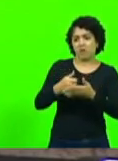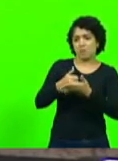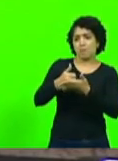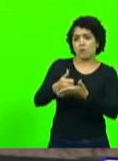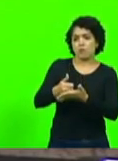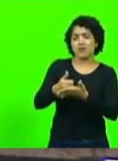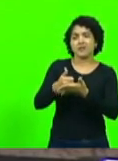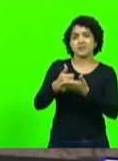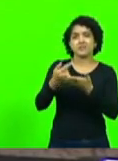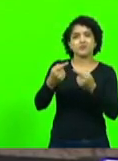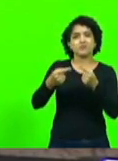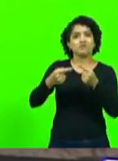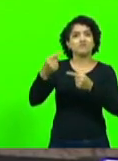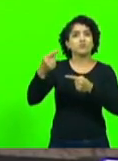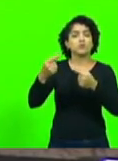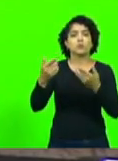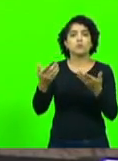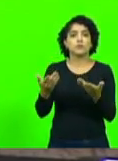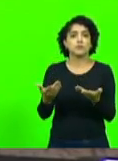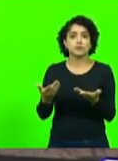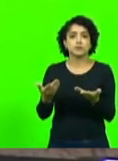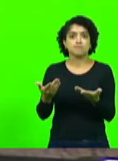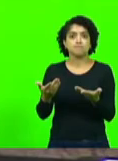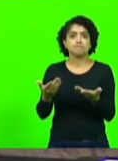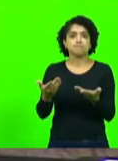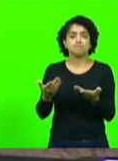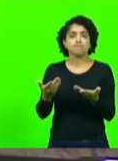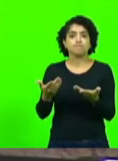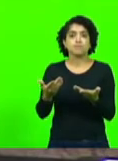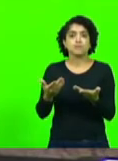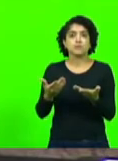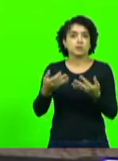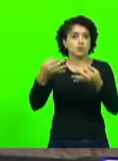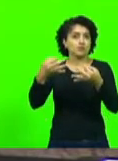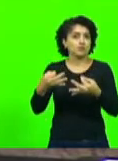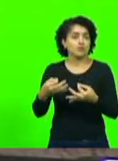injustificada, tá? Que certamente